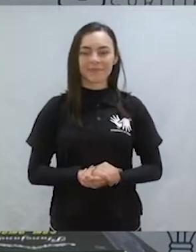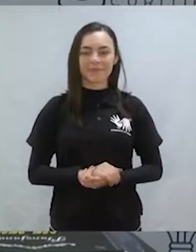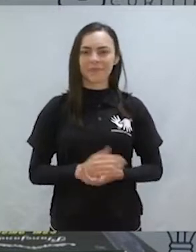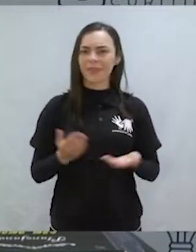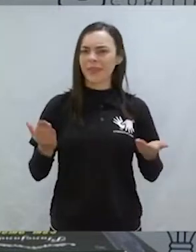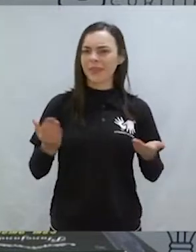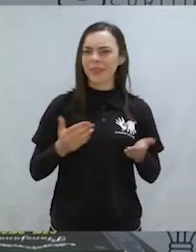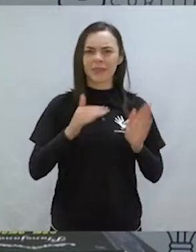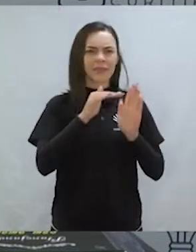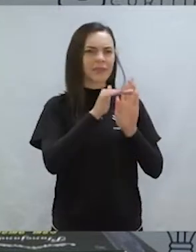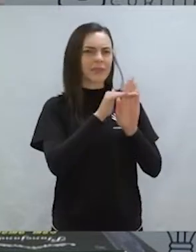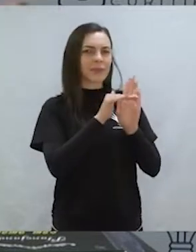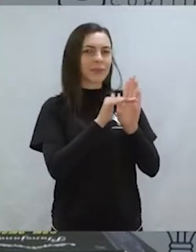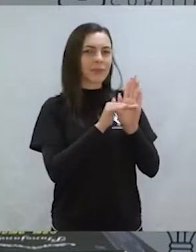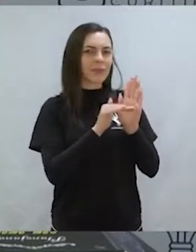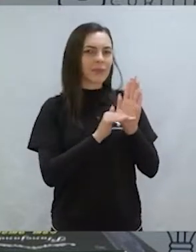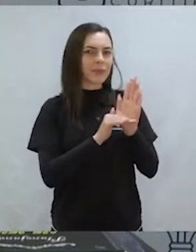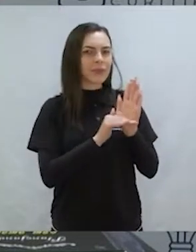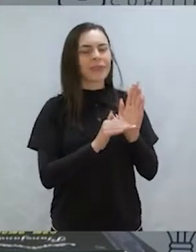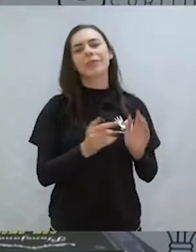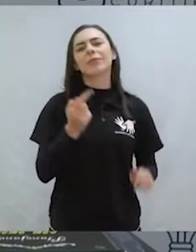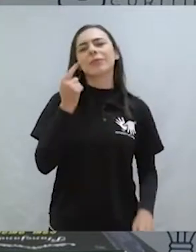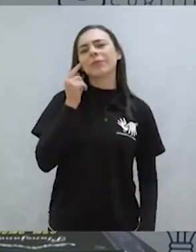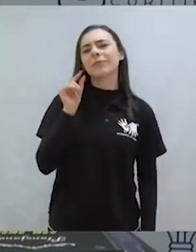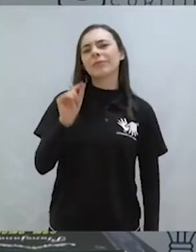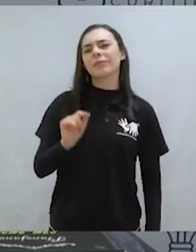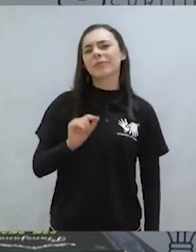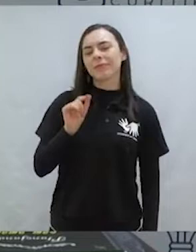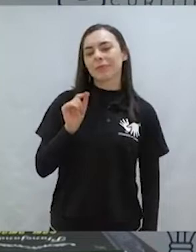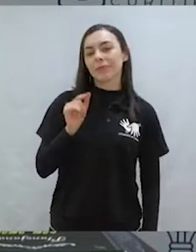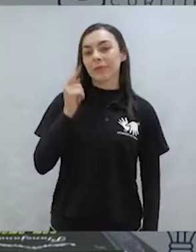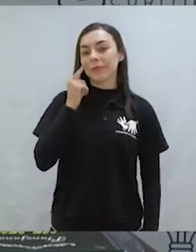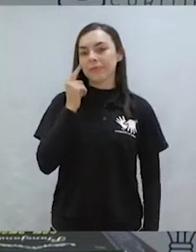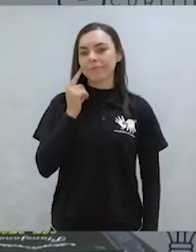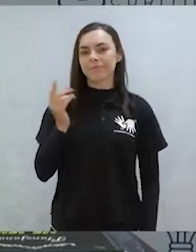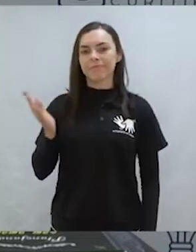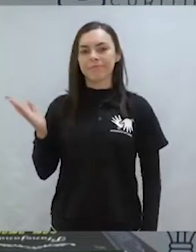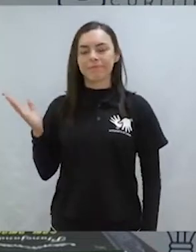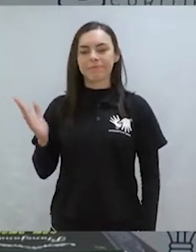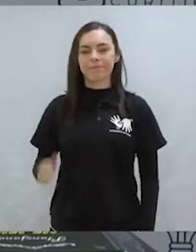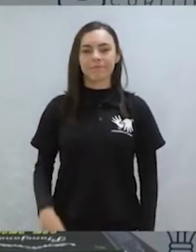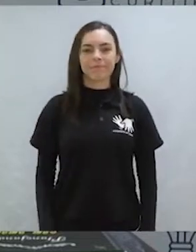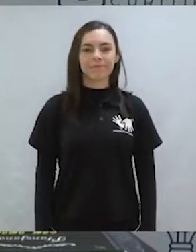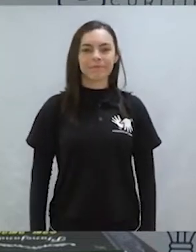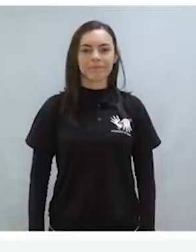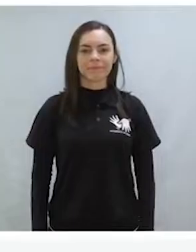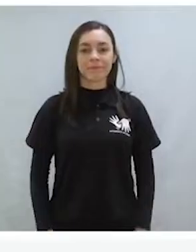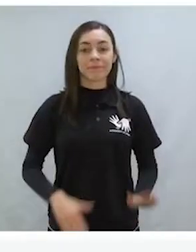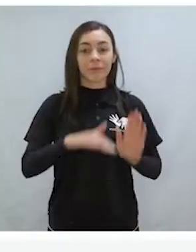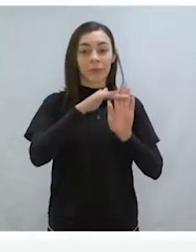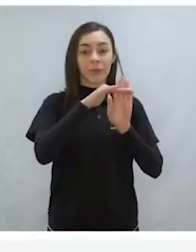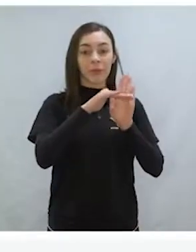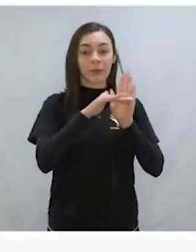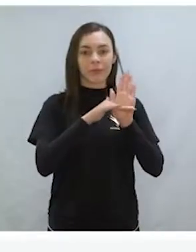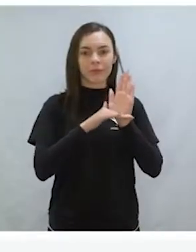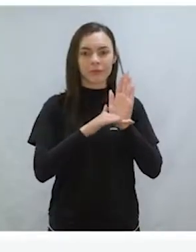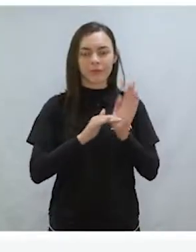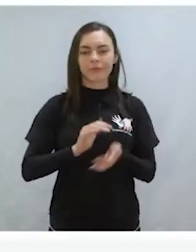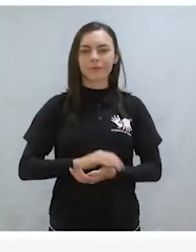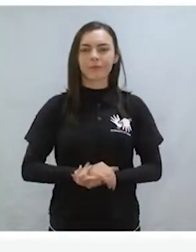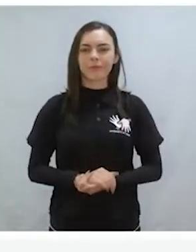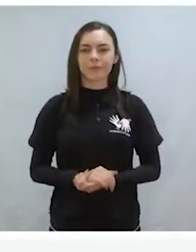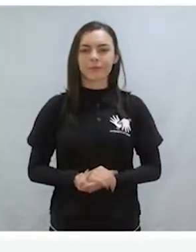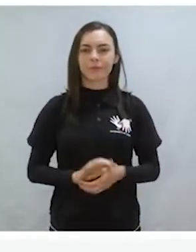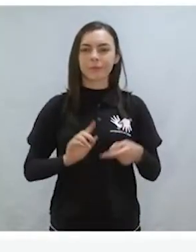vamos ver a nossa rotina? O que nós vamos ter hoje? Acompanhe lá na tela. A nossa rotina hoje